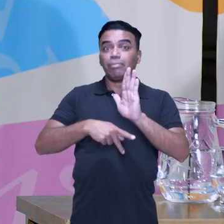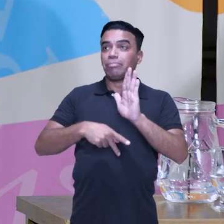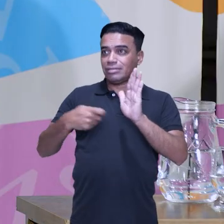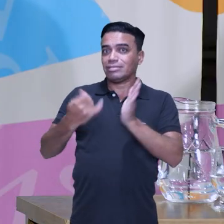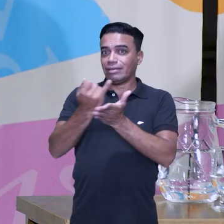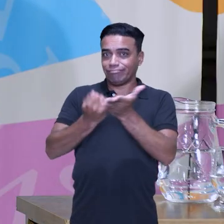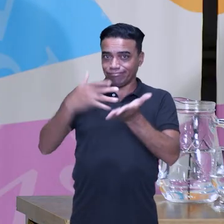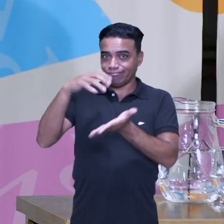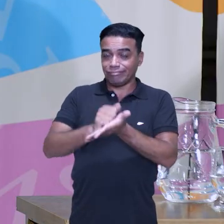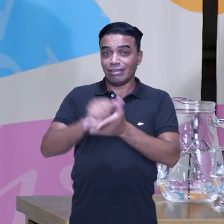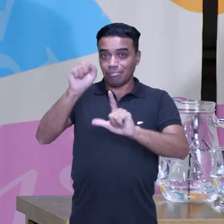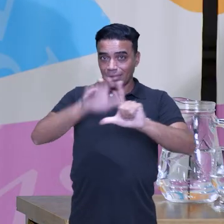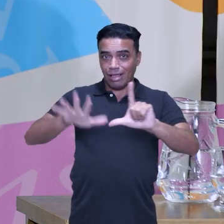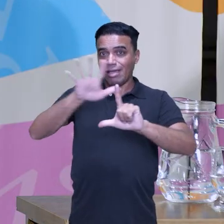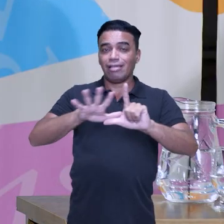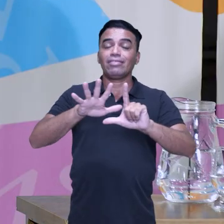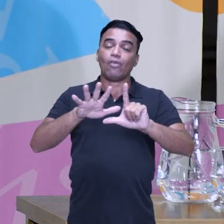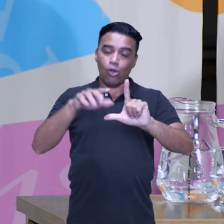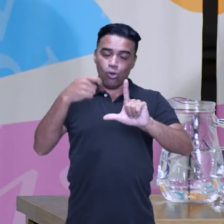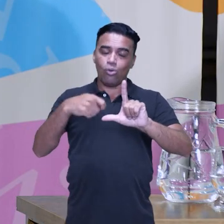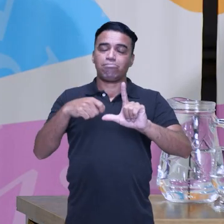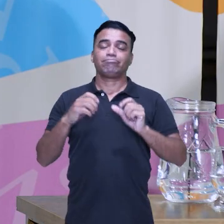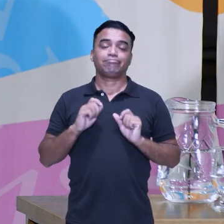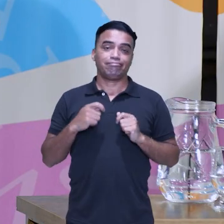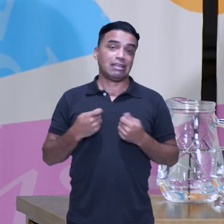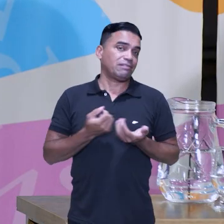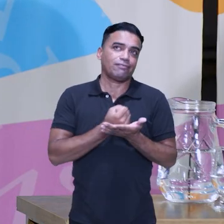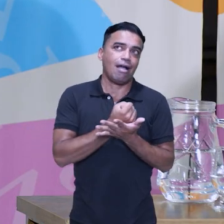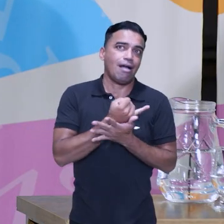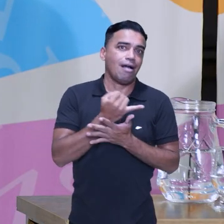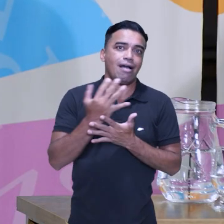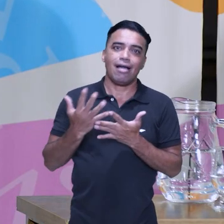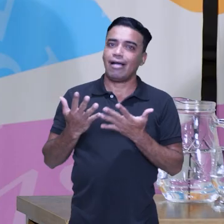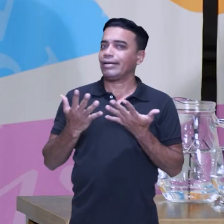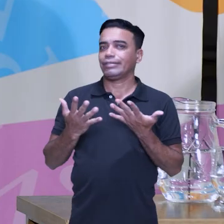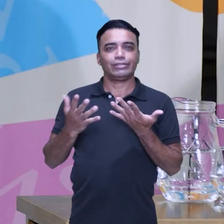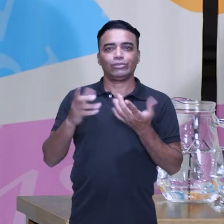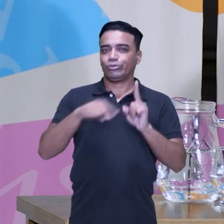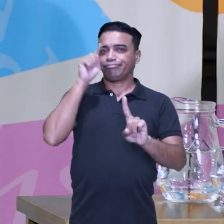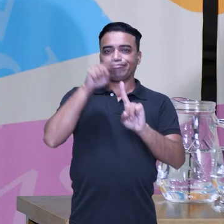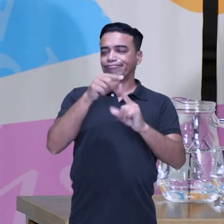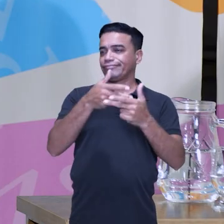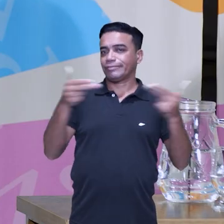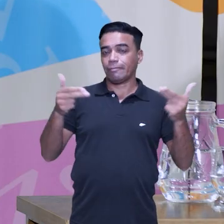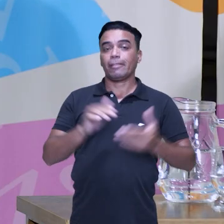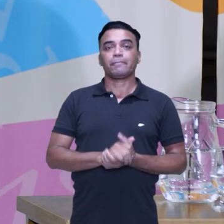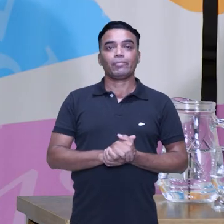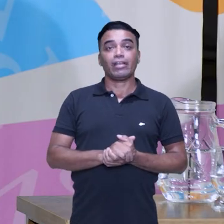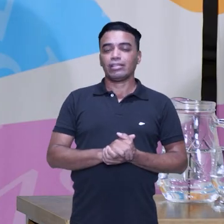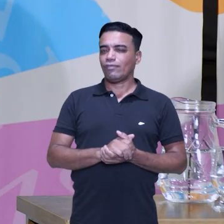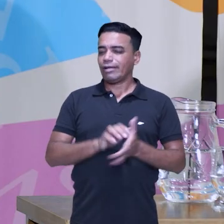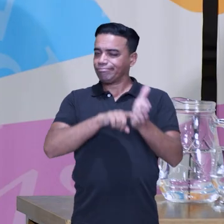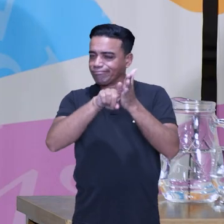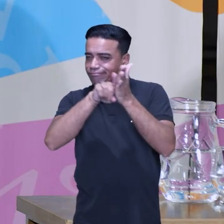cadastrados nessa plataforma semente, pode ser de inúmeros objetos. E aí, havendo essa